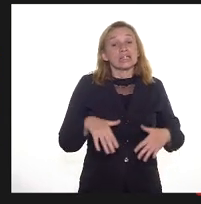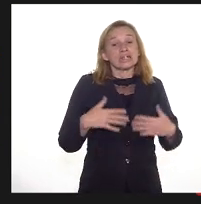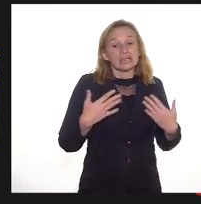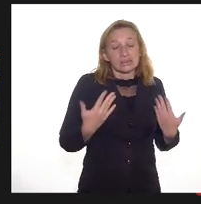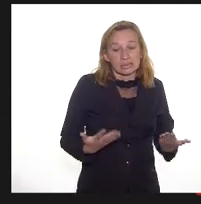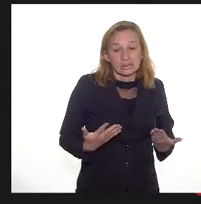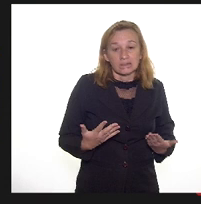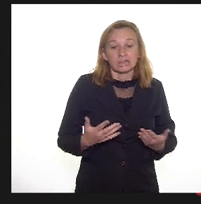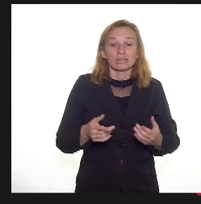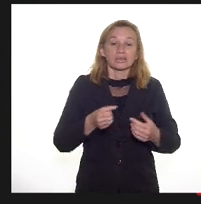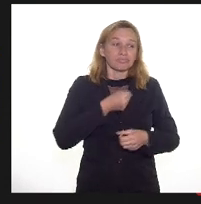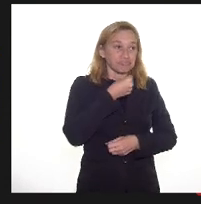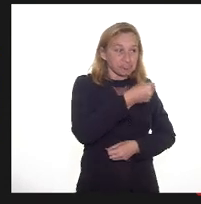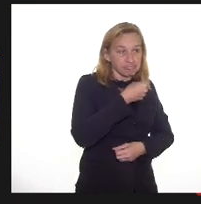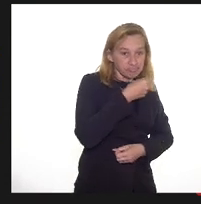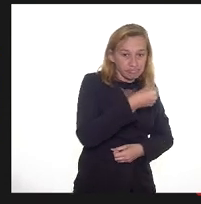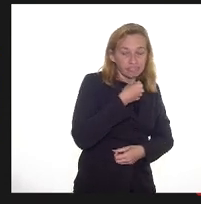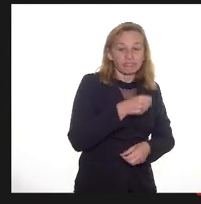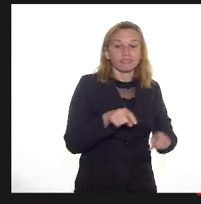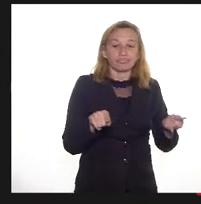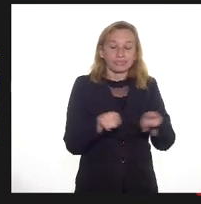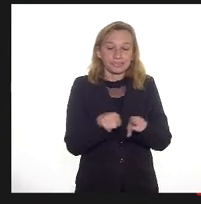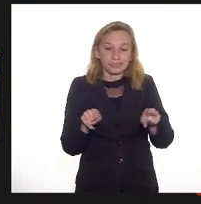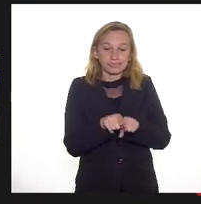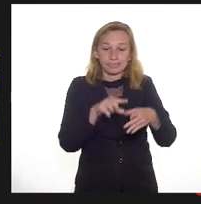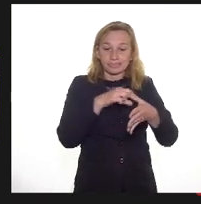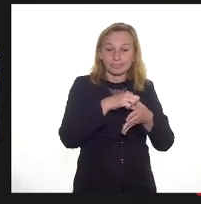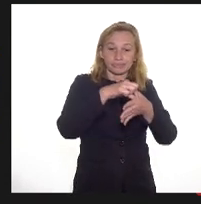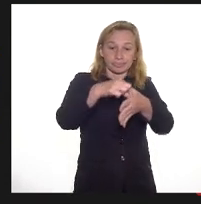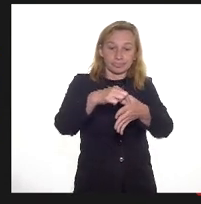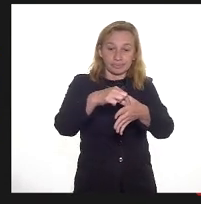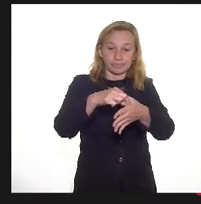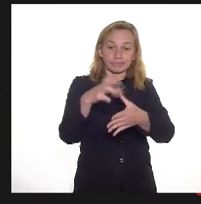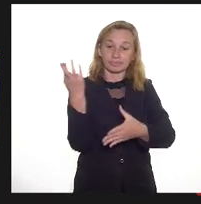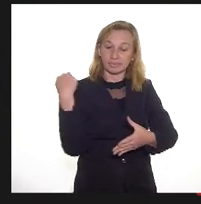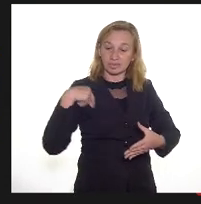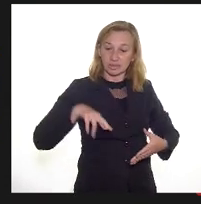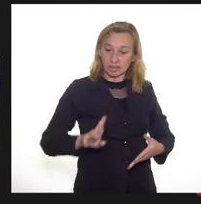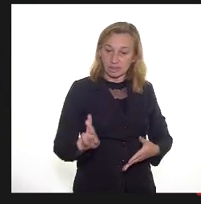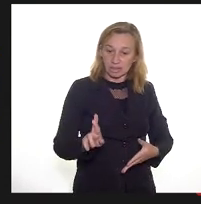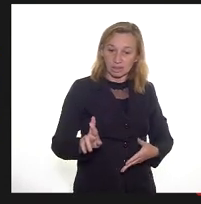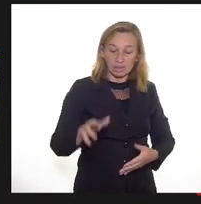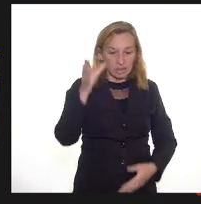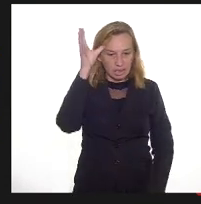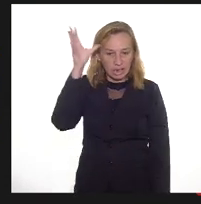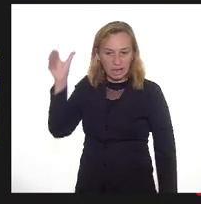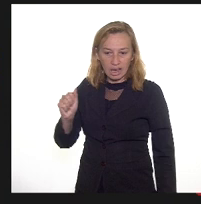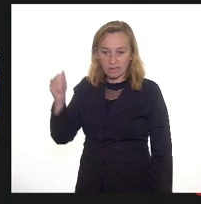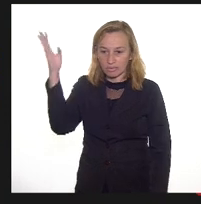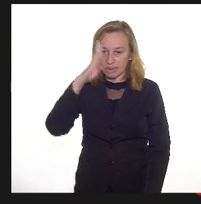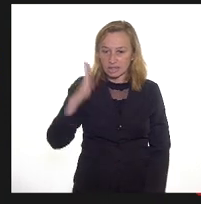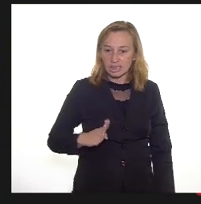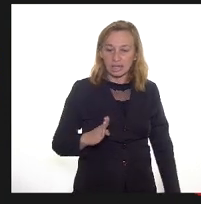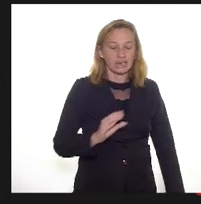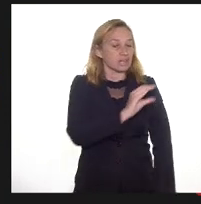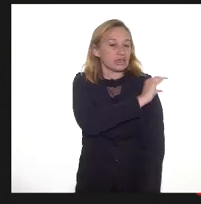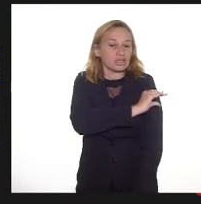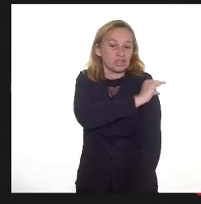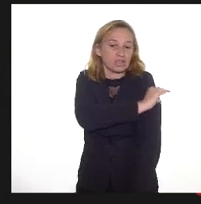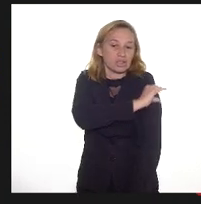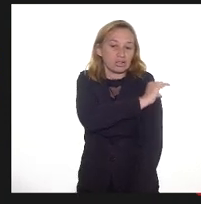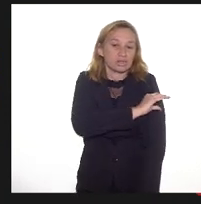também por entrevistar, então, as lideranças das religiões afro-brasileiras de campos, na medida